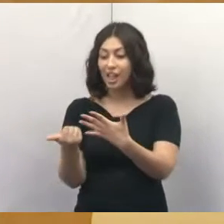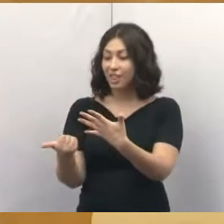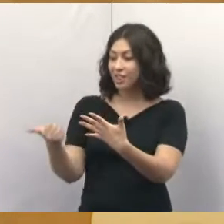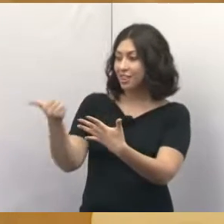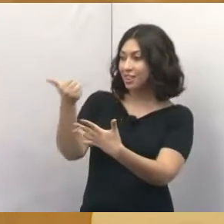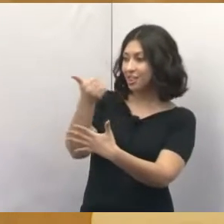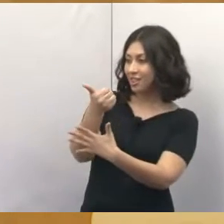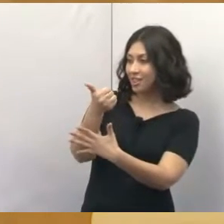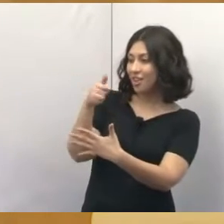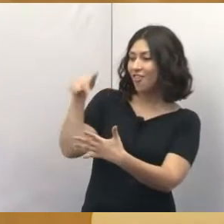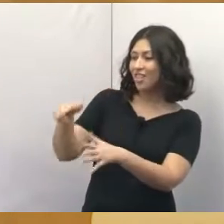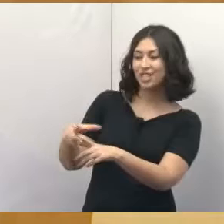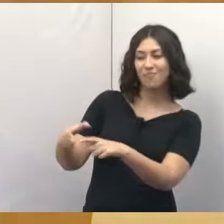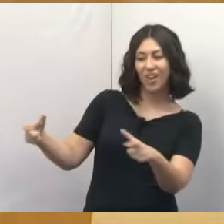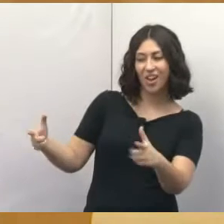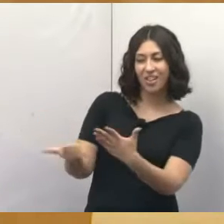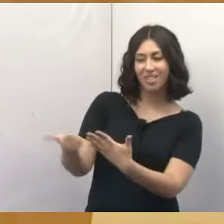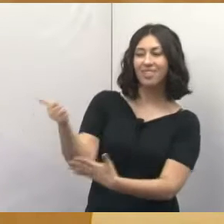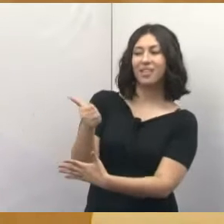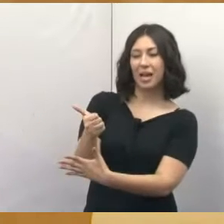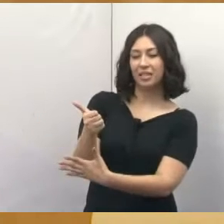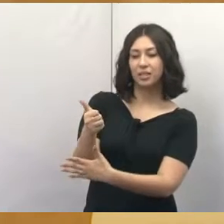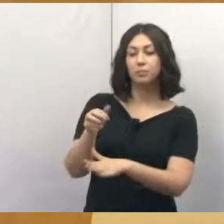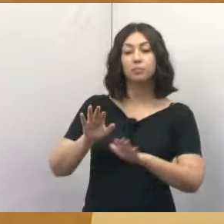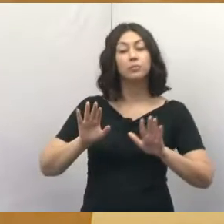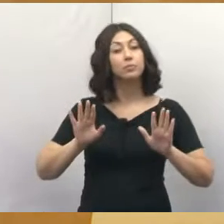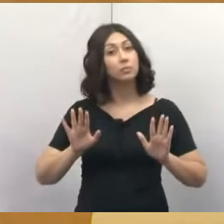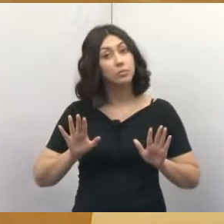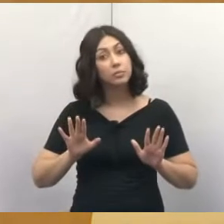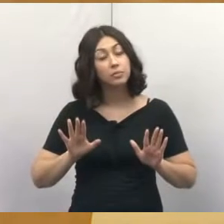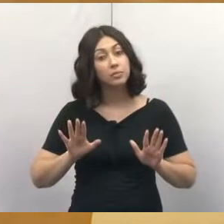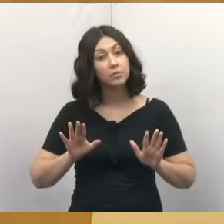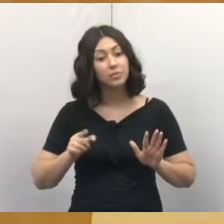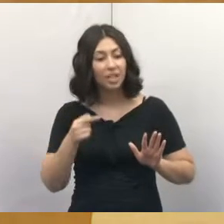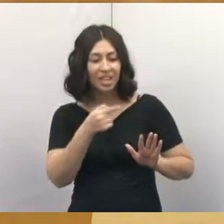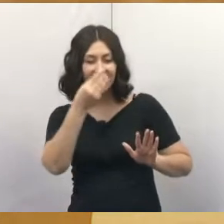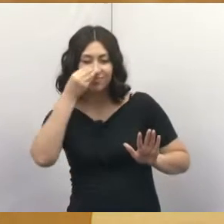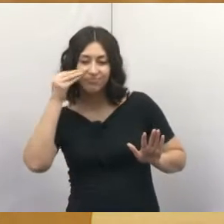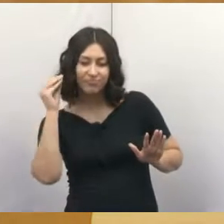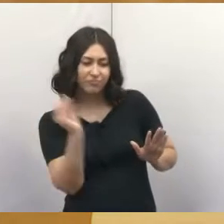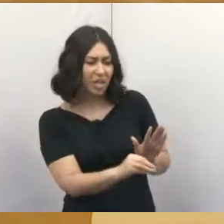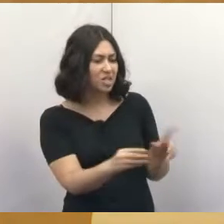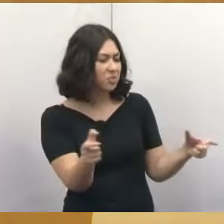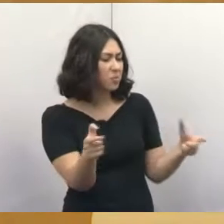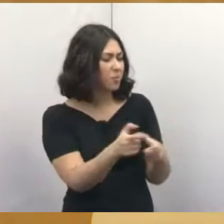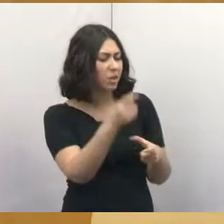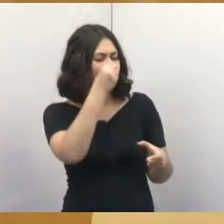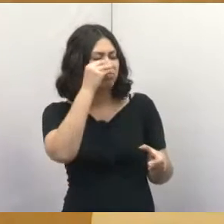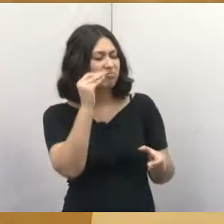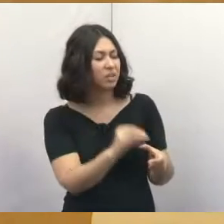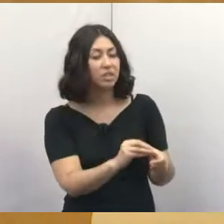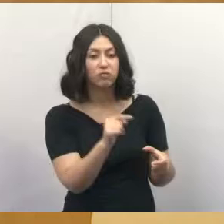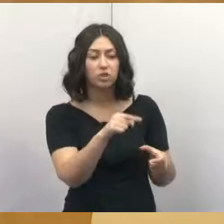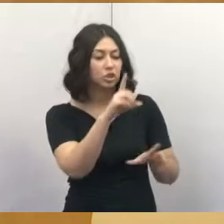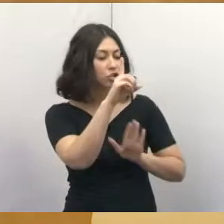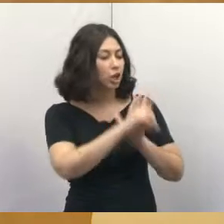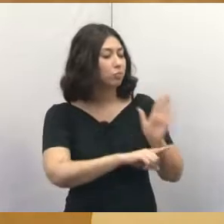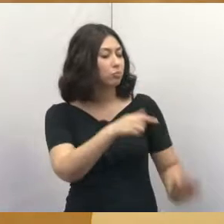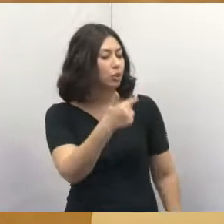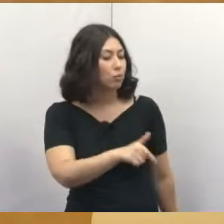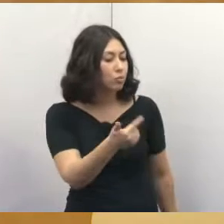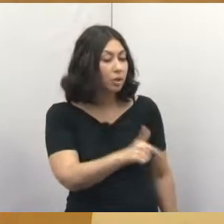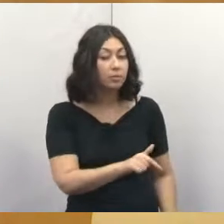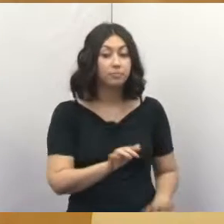as maiorias, você acaba escanteando o direito das minorias também poder fazer